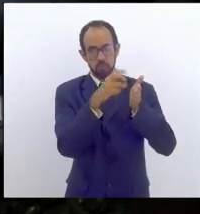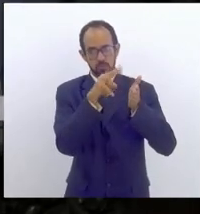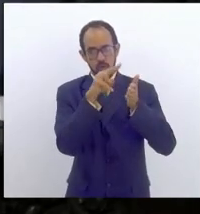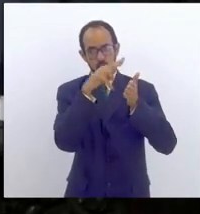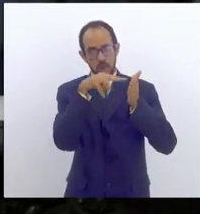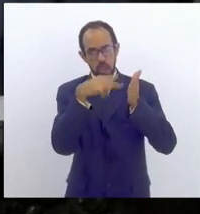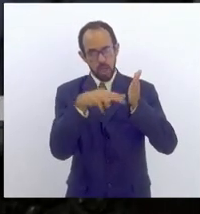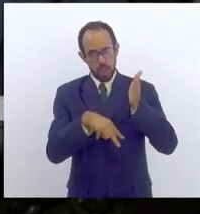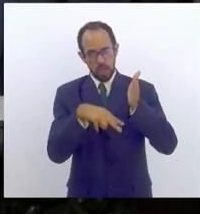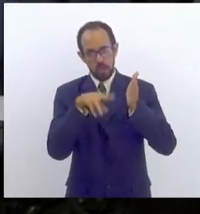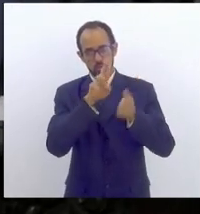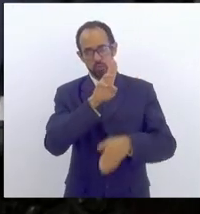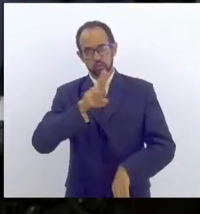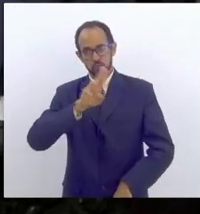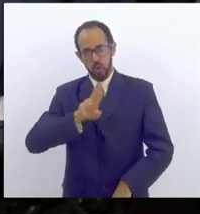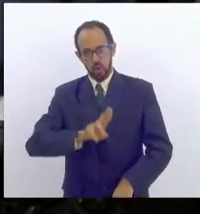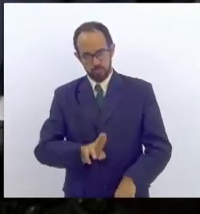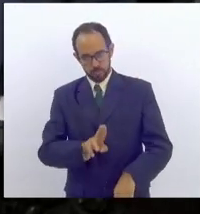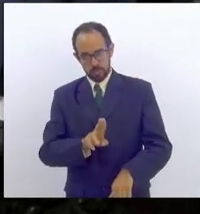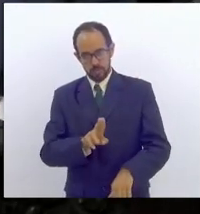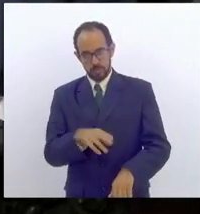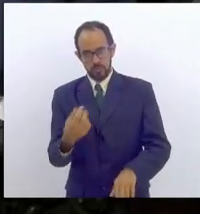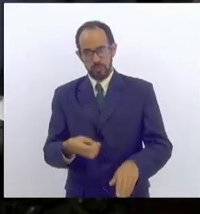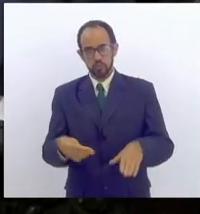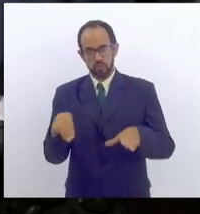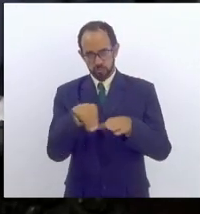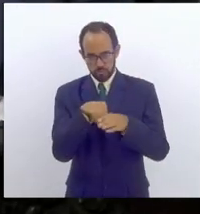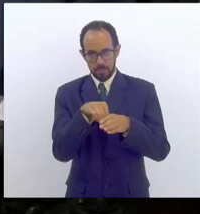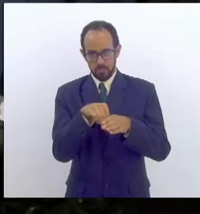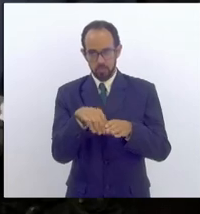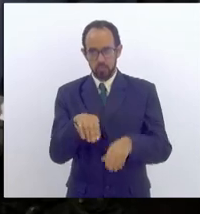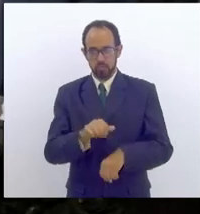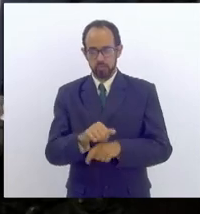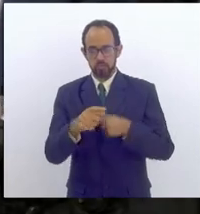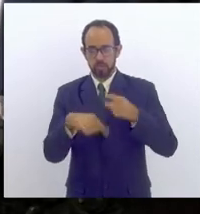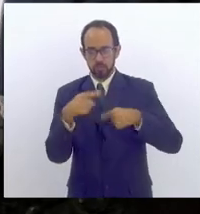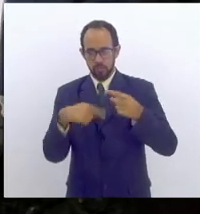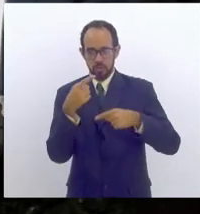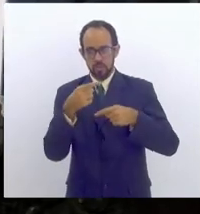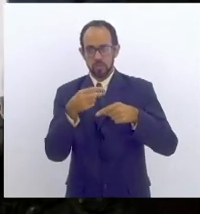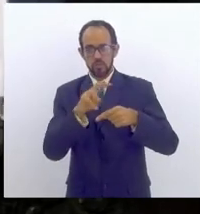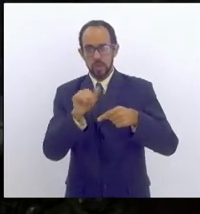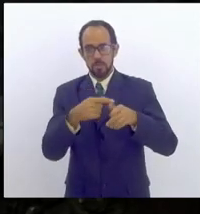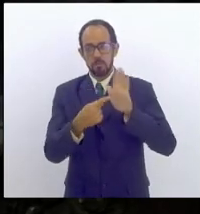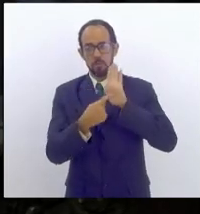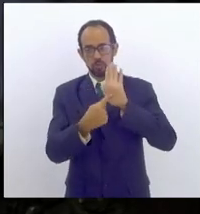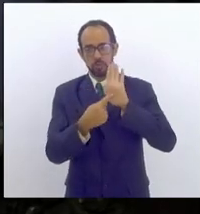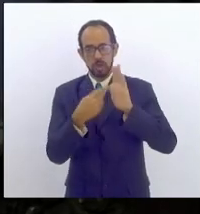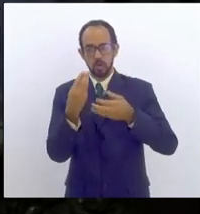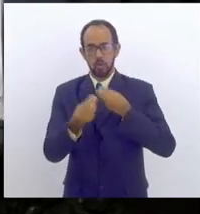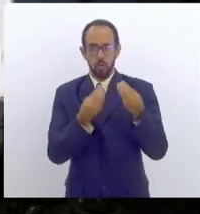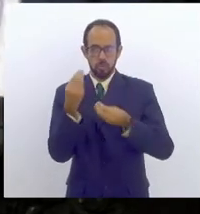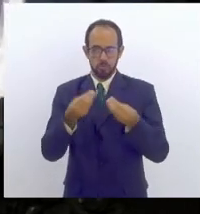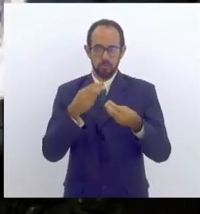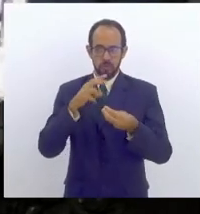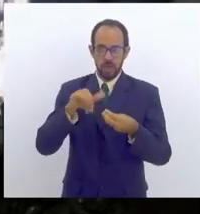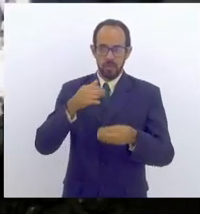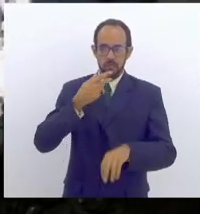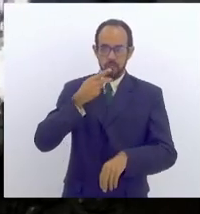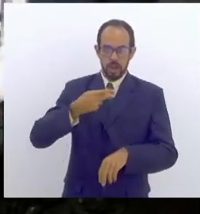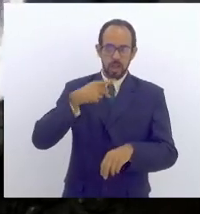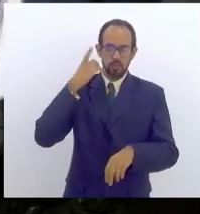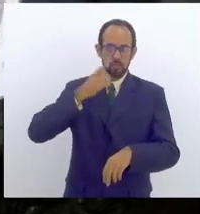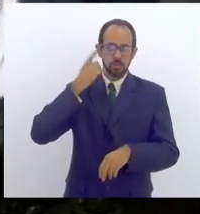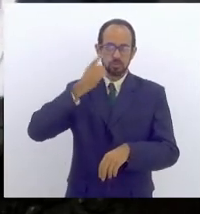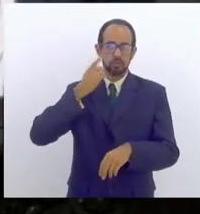nome e os integrantes da chapa. Depois a gente vai mostrar como é que vão falar os